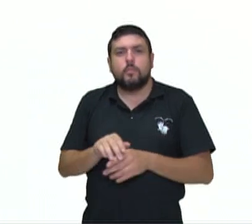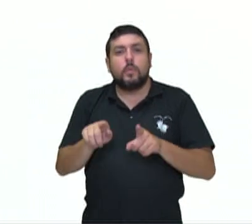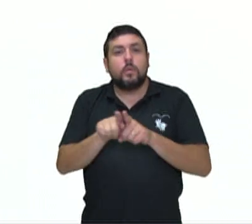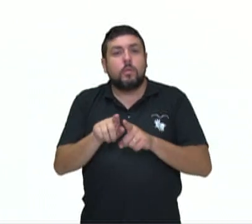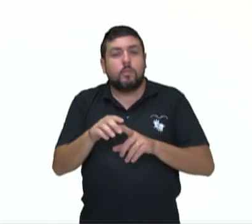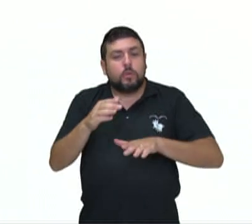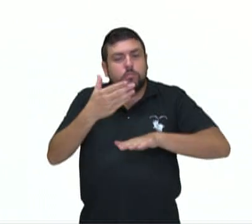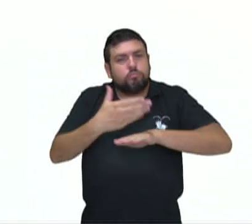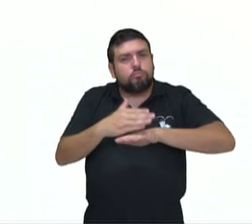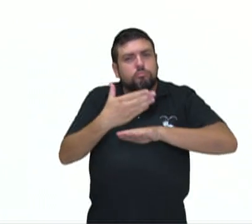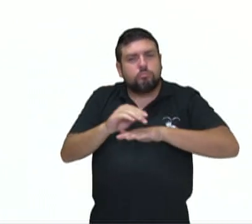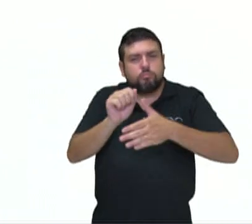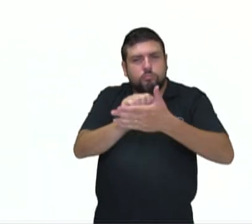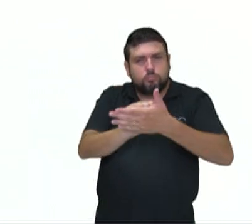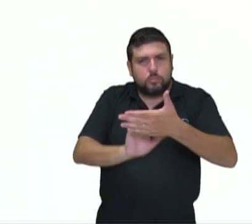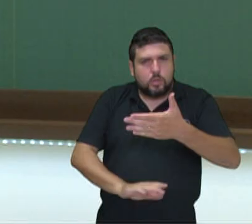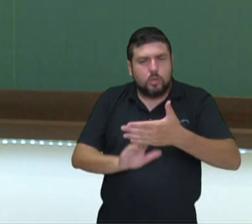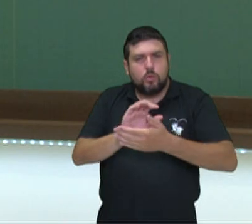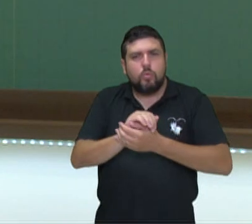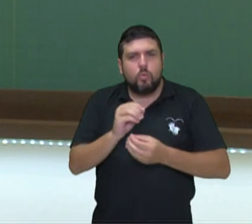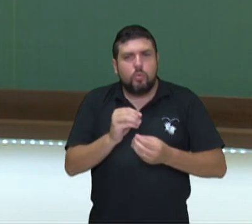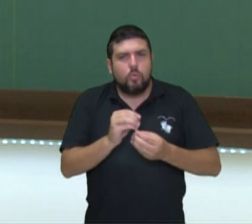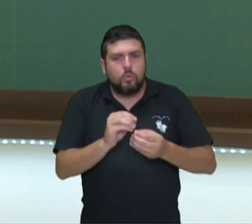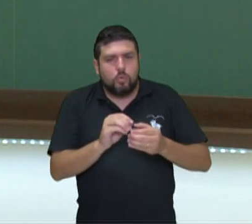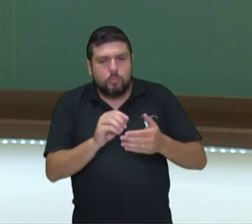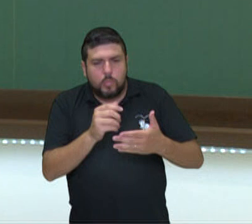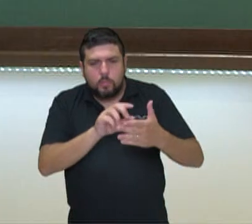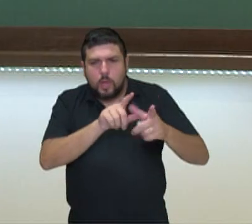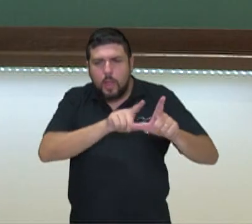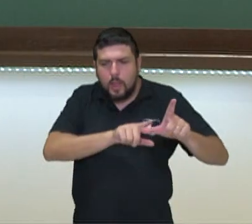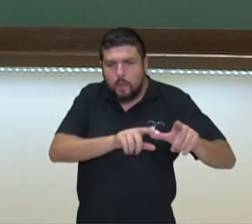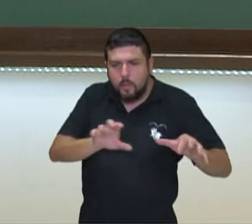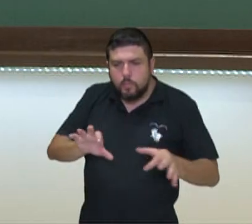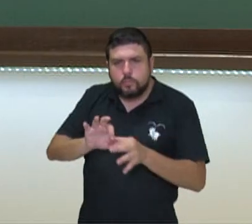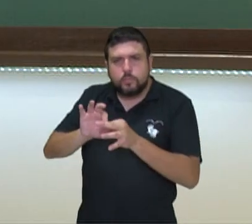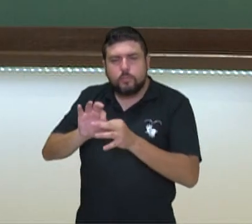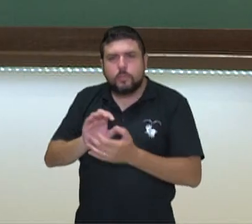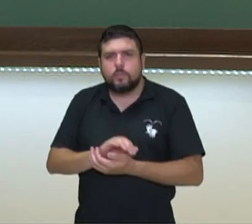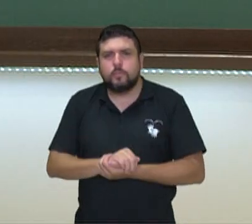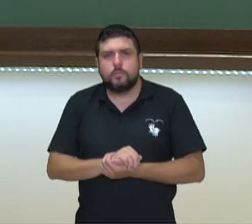usando os conceitos de variáveis dependente e independente. Eu vou